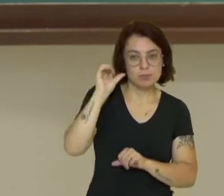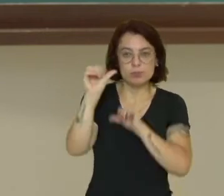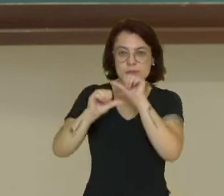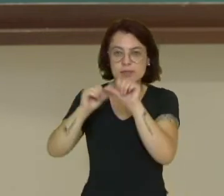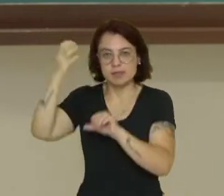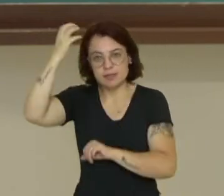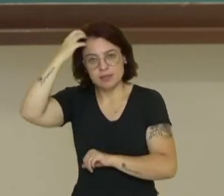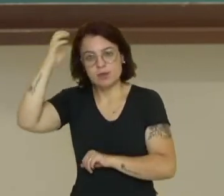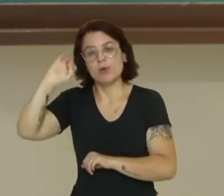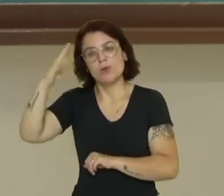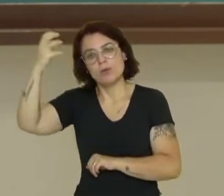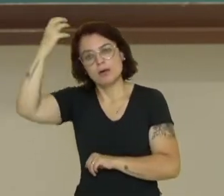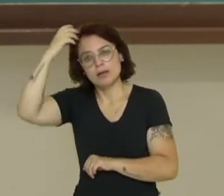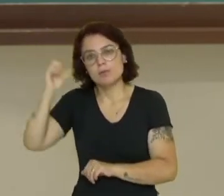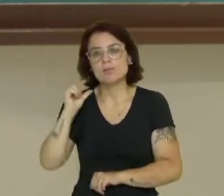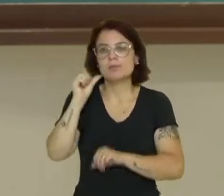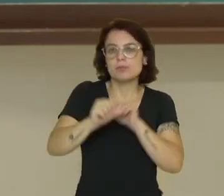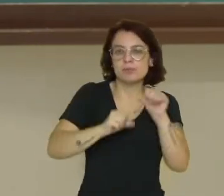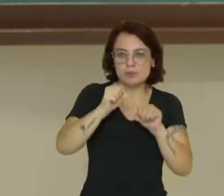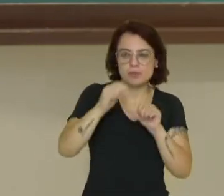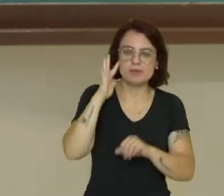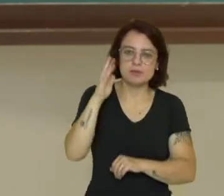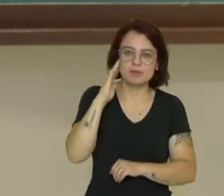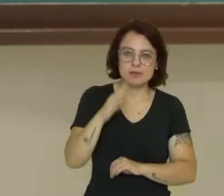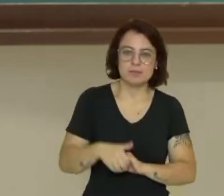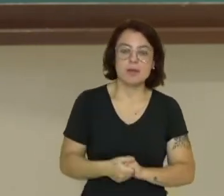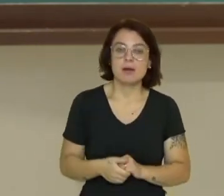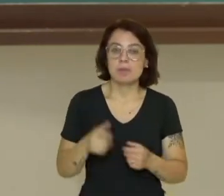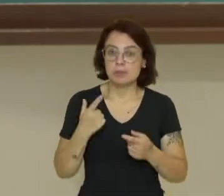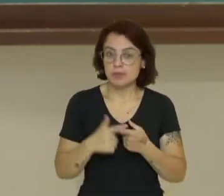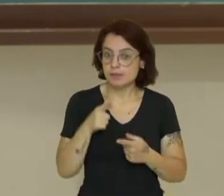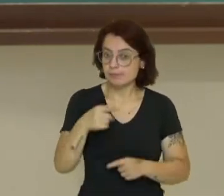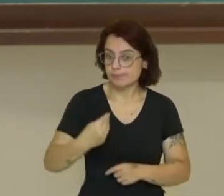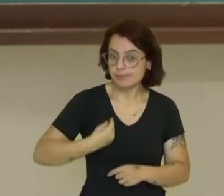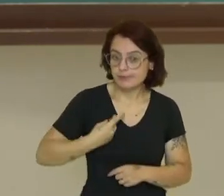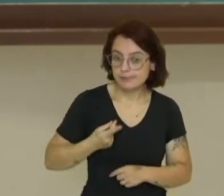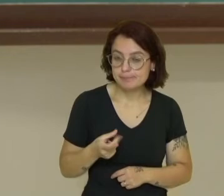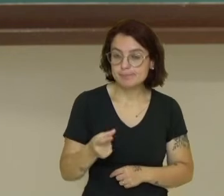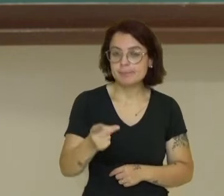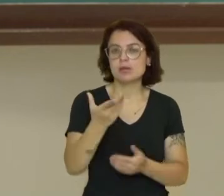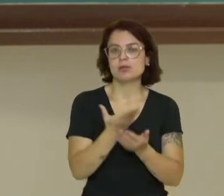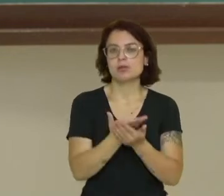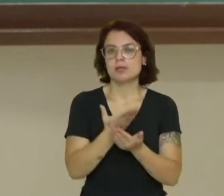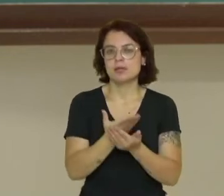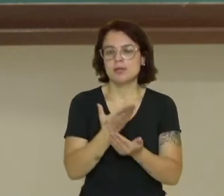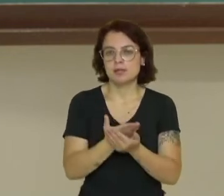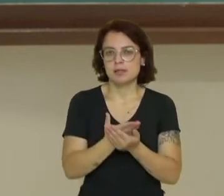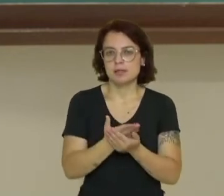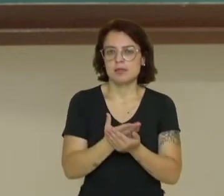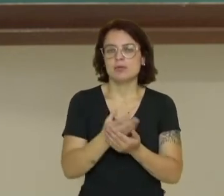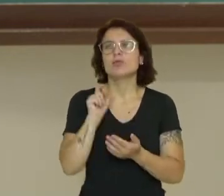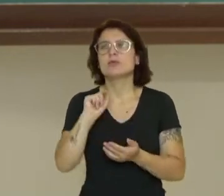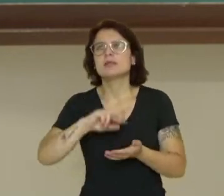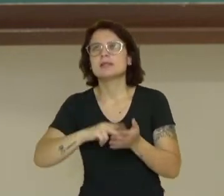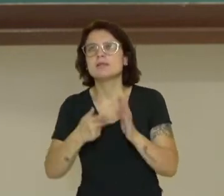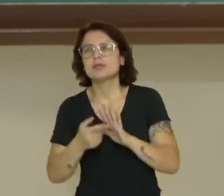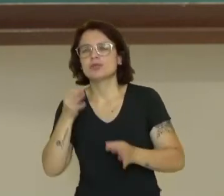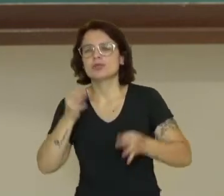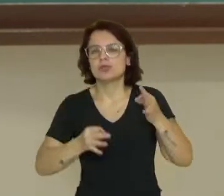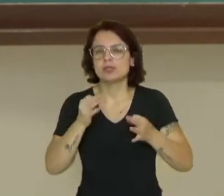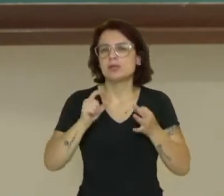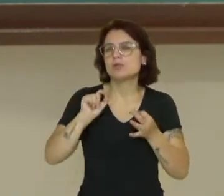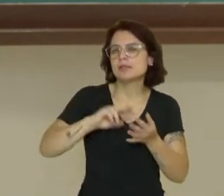tornam filósofos, né? Porque ele diz assim: aquele que passou a vida estudando o que é justiça, o que